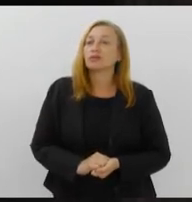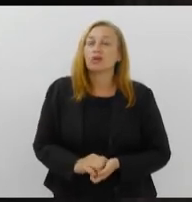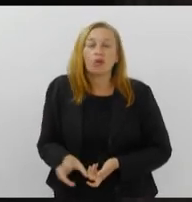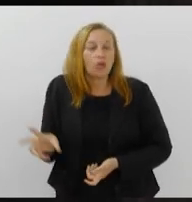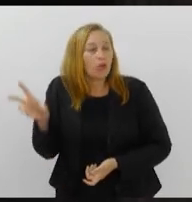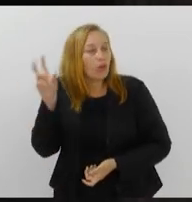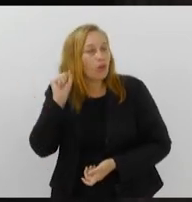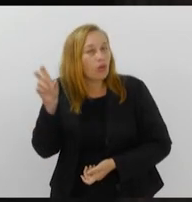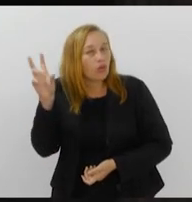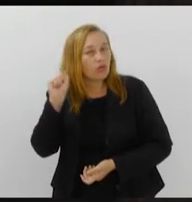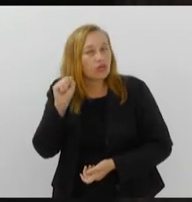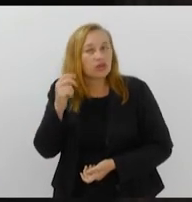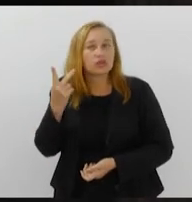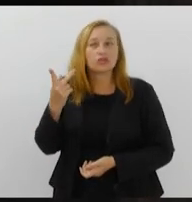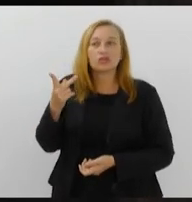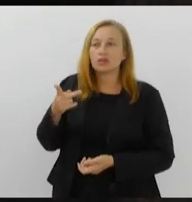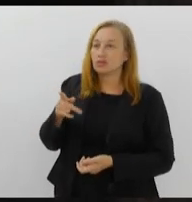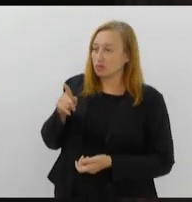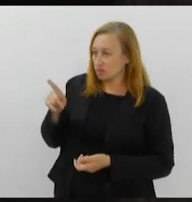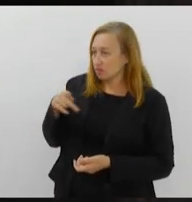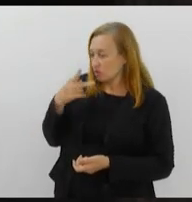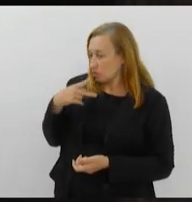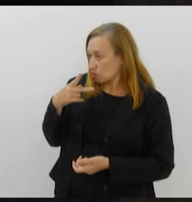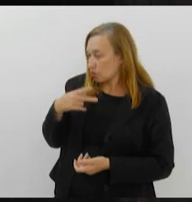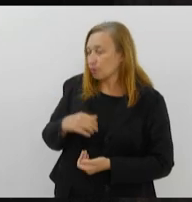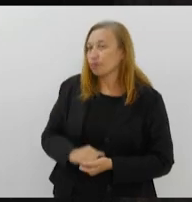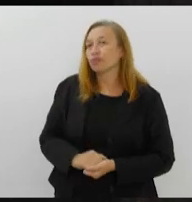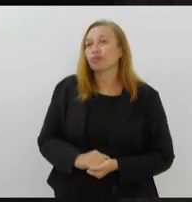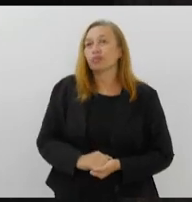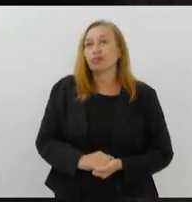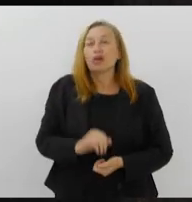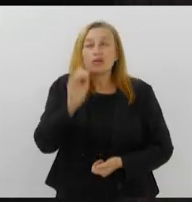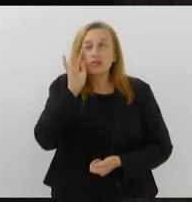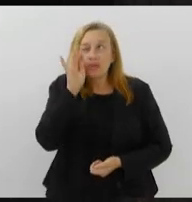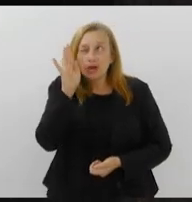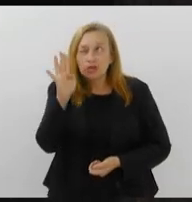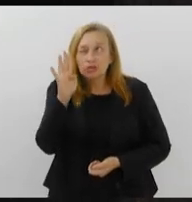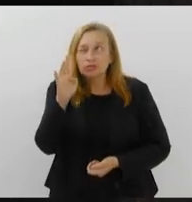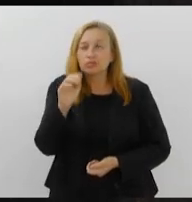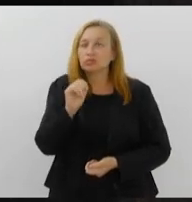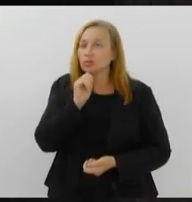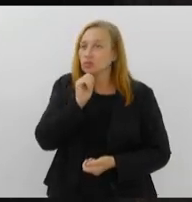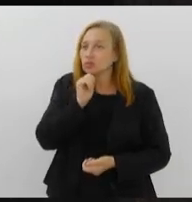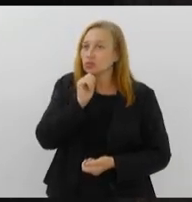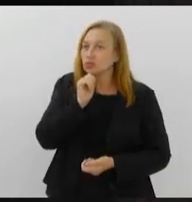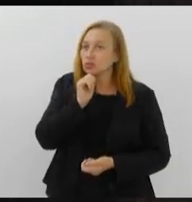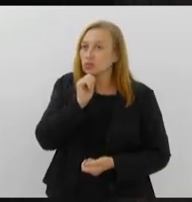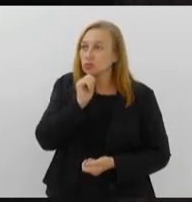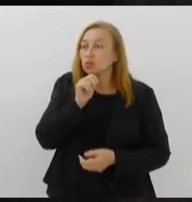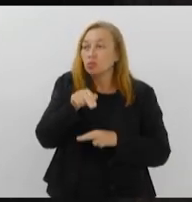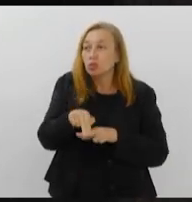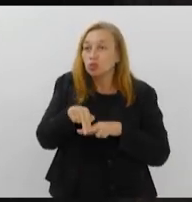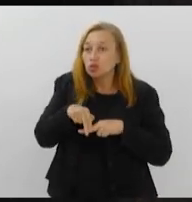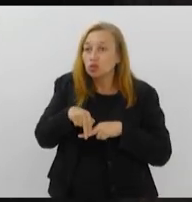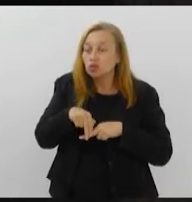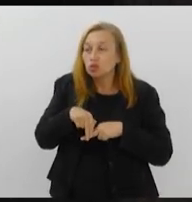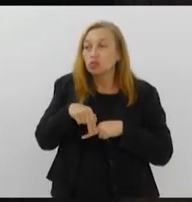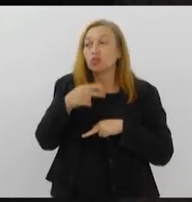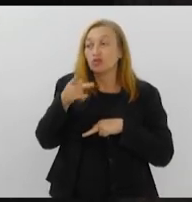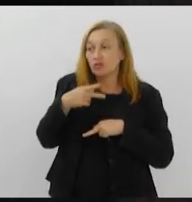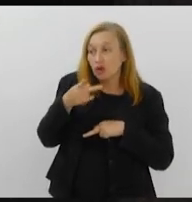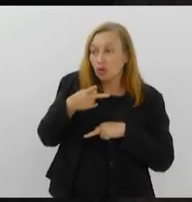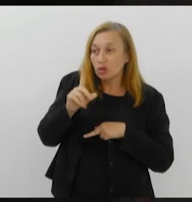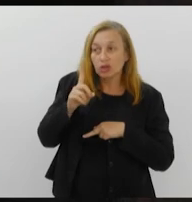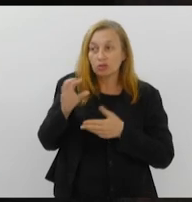escutei a fala de Vossa Excelência e imagino até que Vossa Excelência, por conta do que falou, não